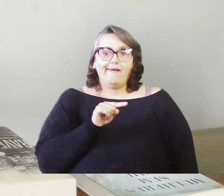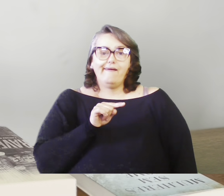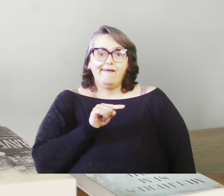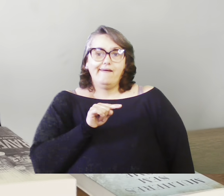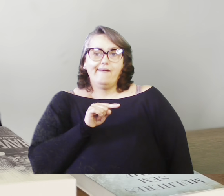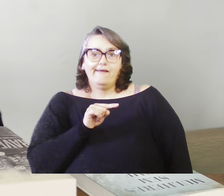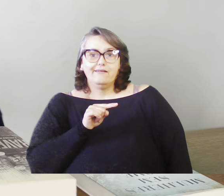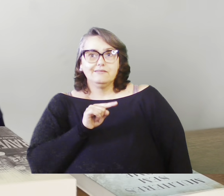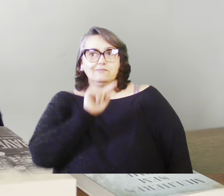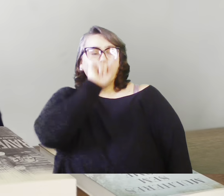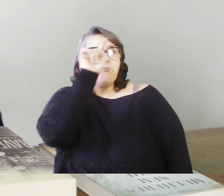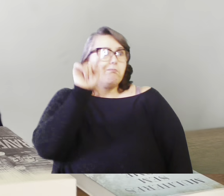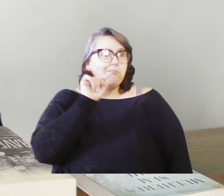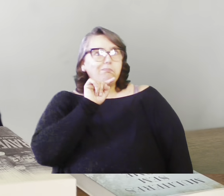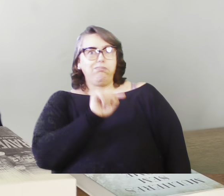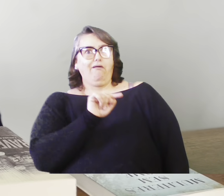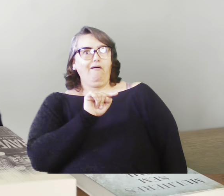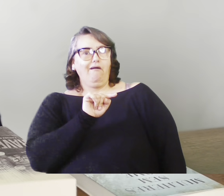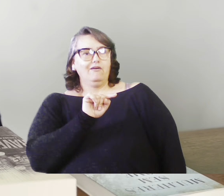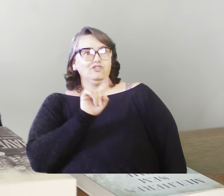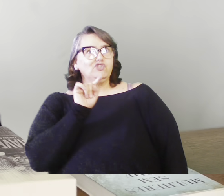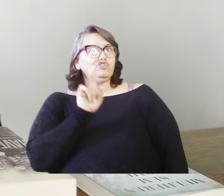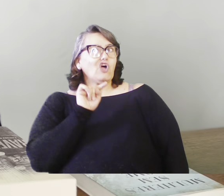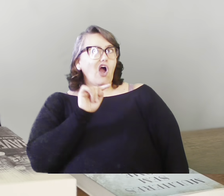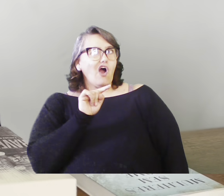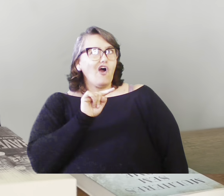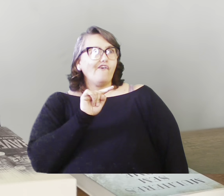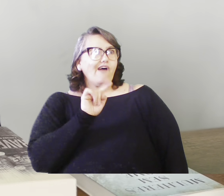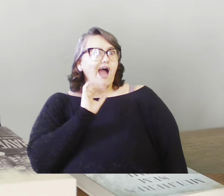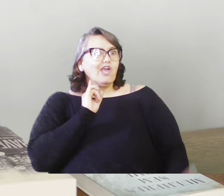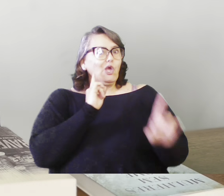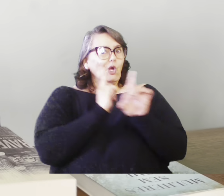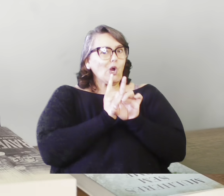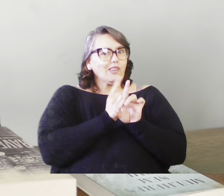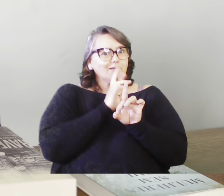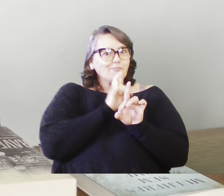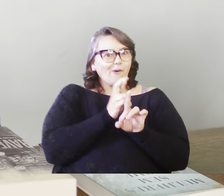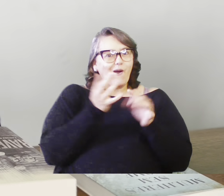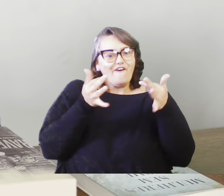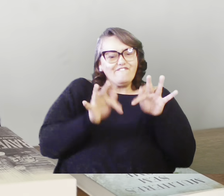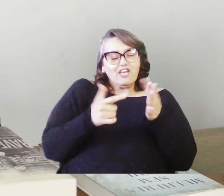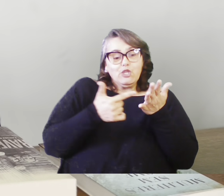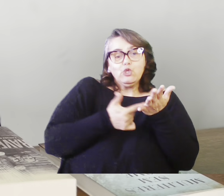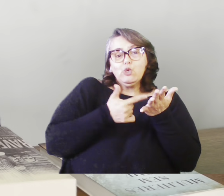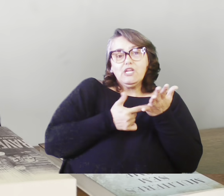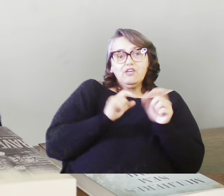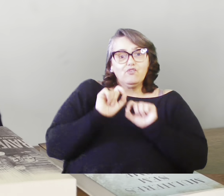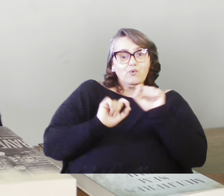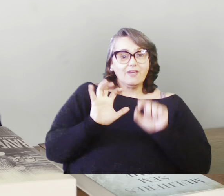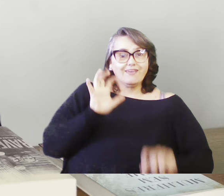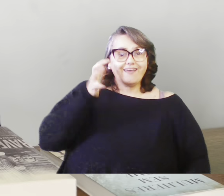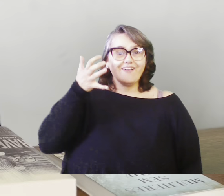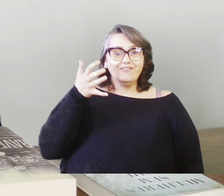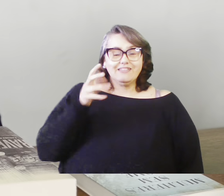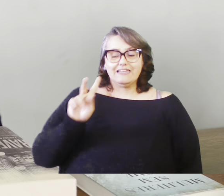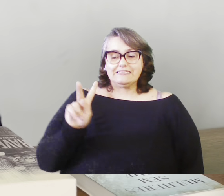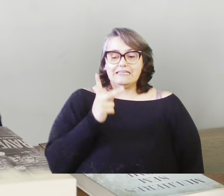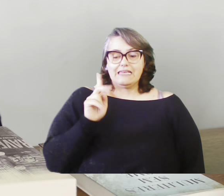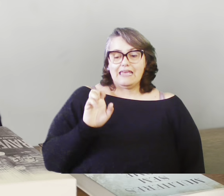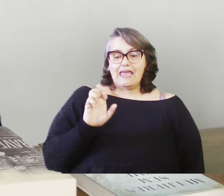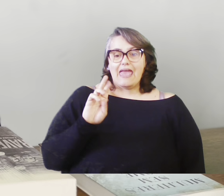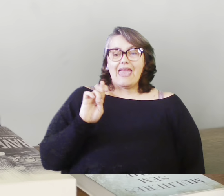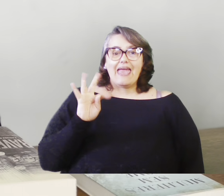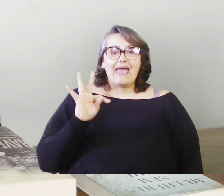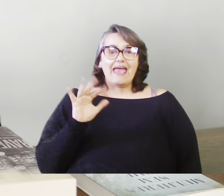Essa é uma das questões que você só vai desvendar no final do livro. E o que acontece